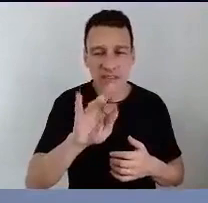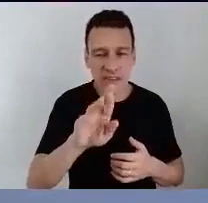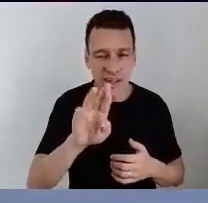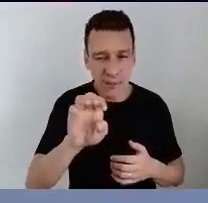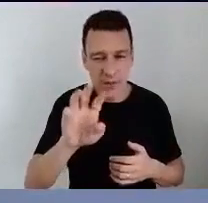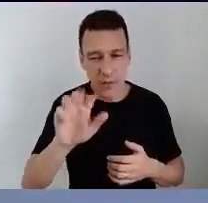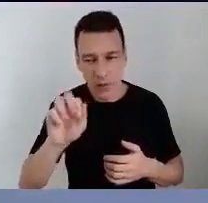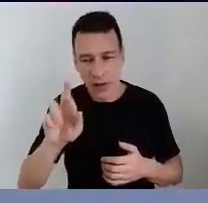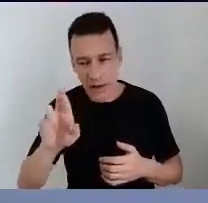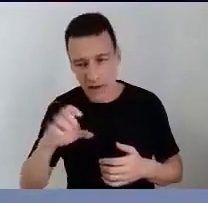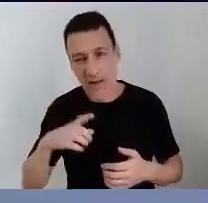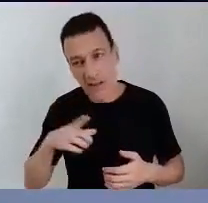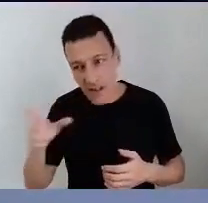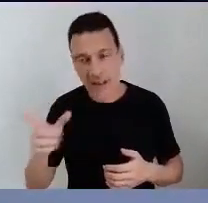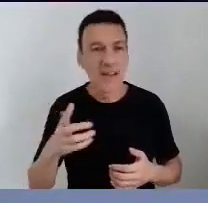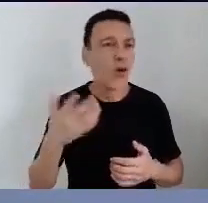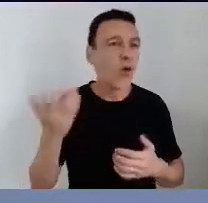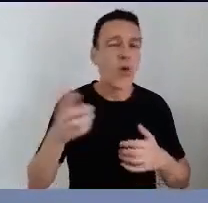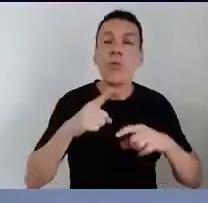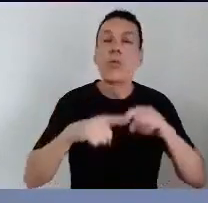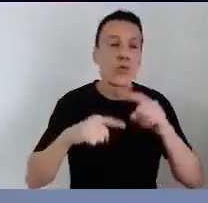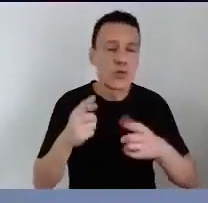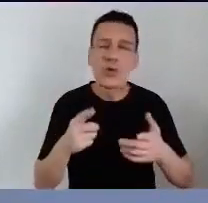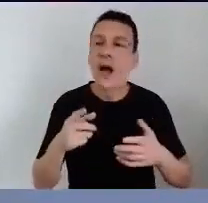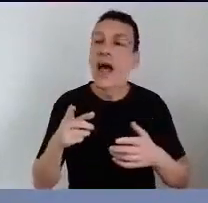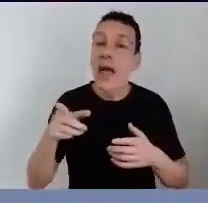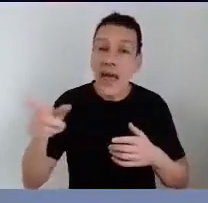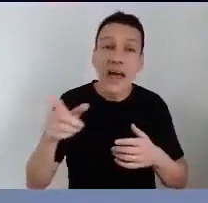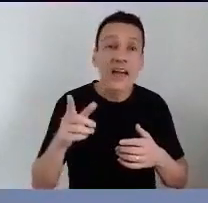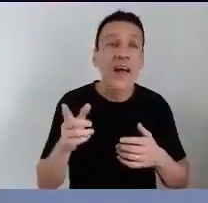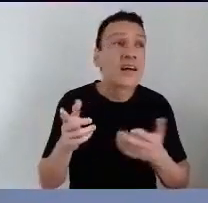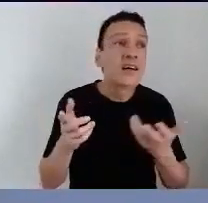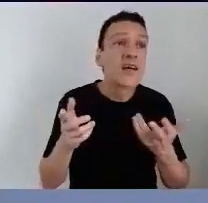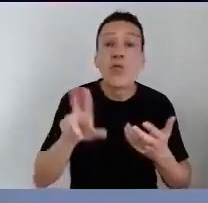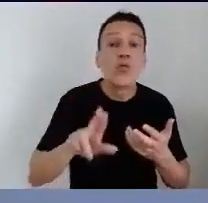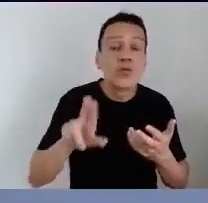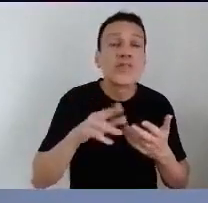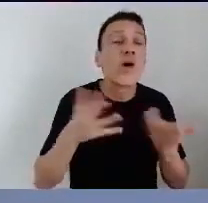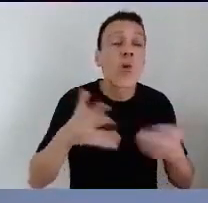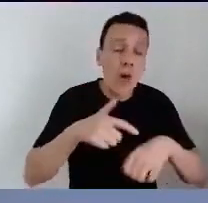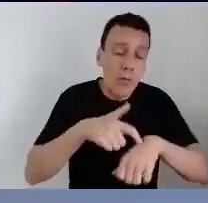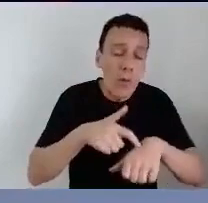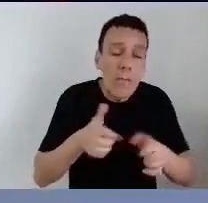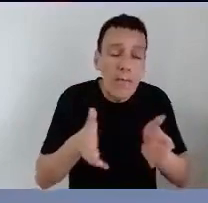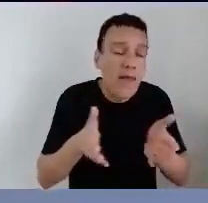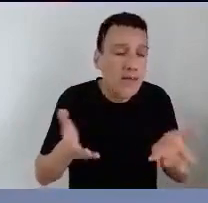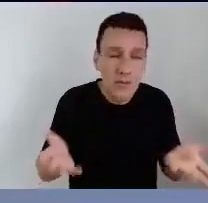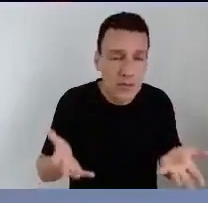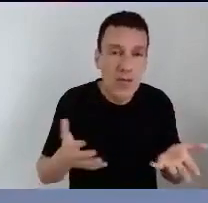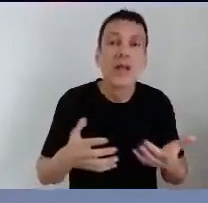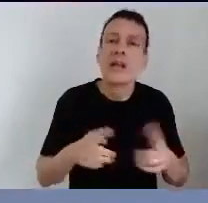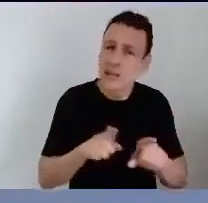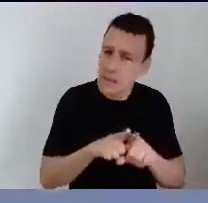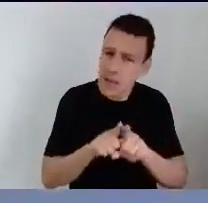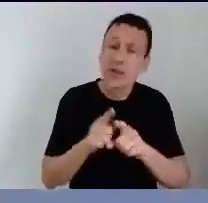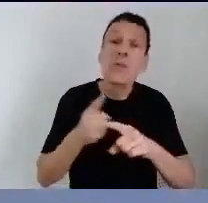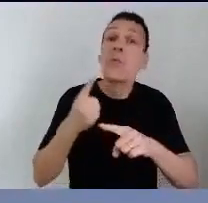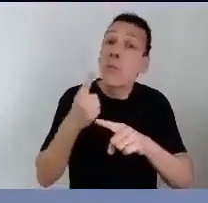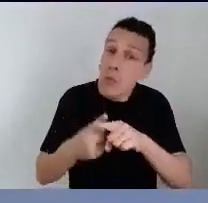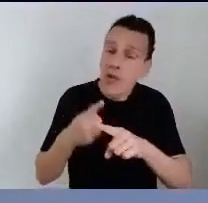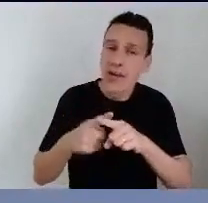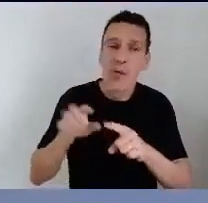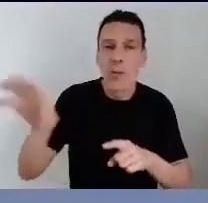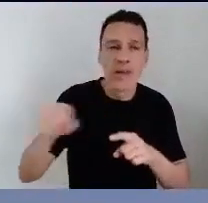ele está fazendo isso e por que você quer extrair esse tipo de dado. Eu quero extrair para fazer determinada ação. E